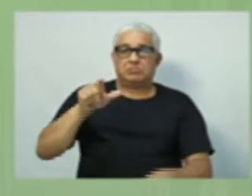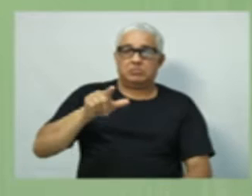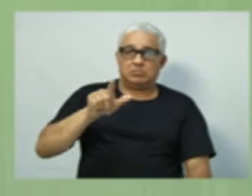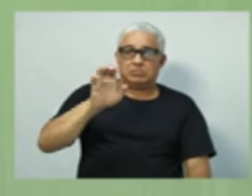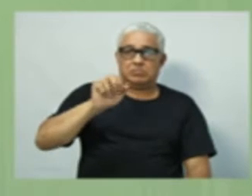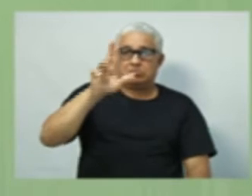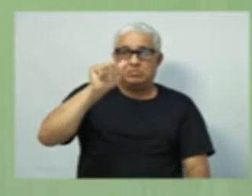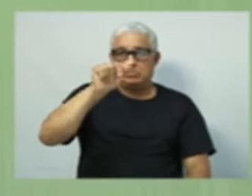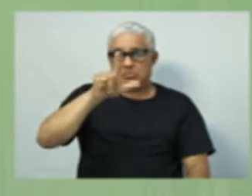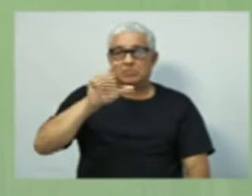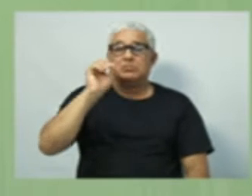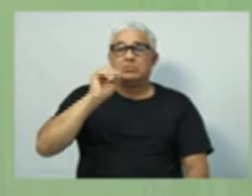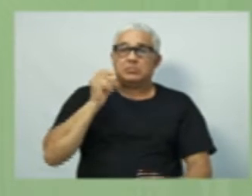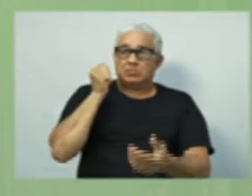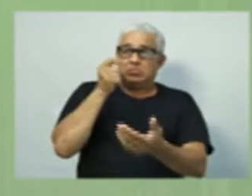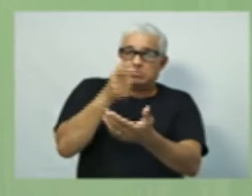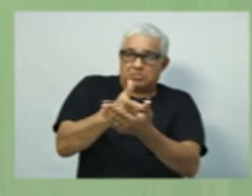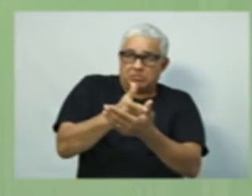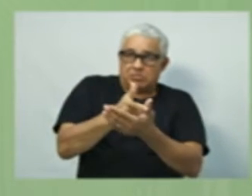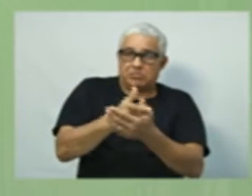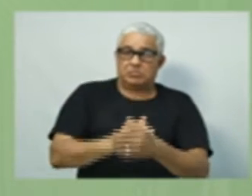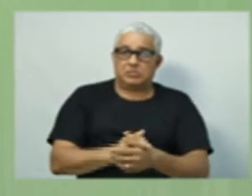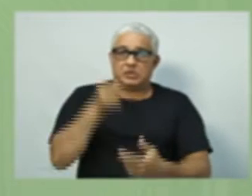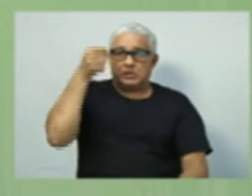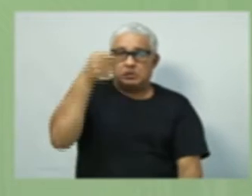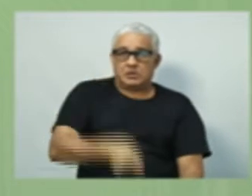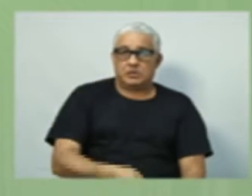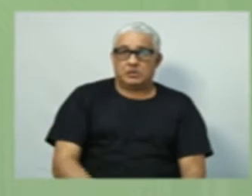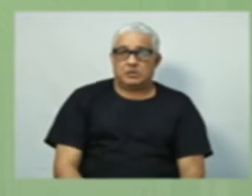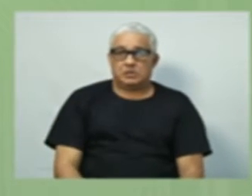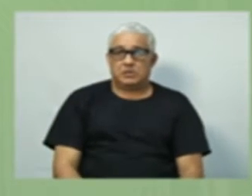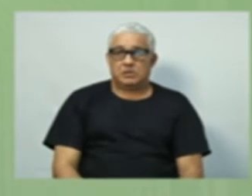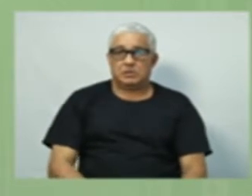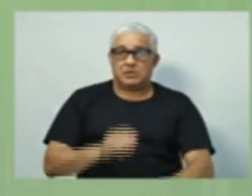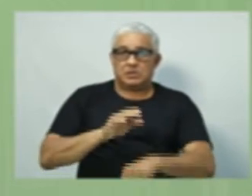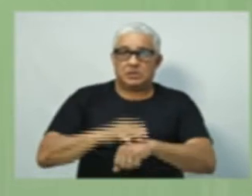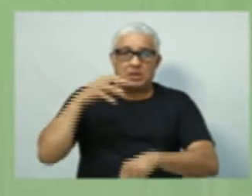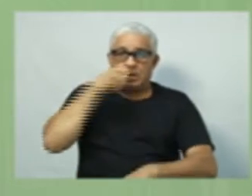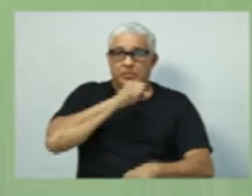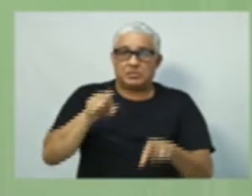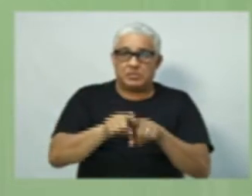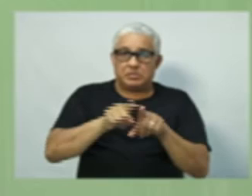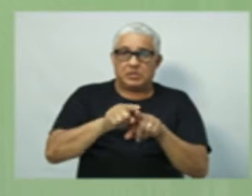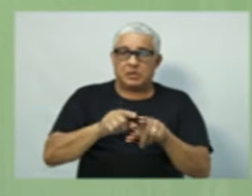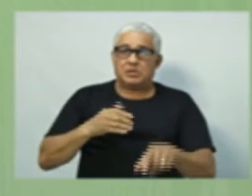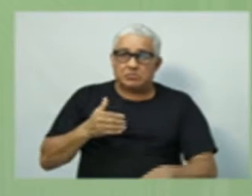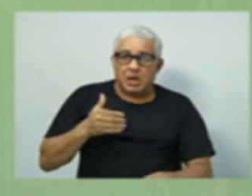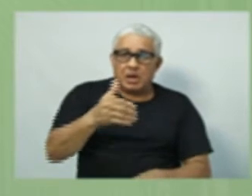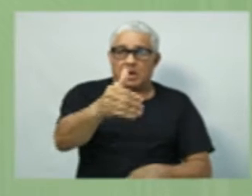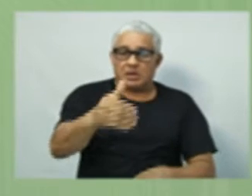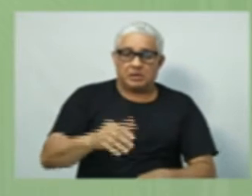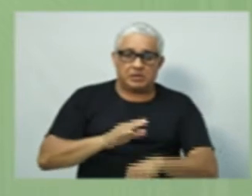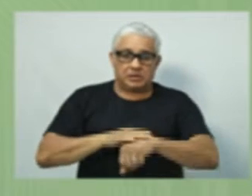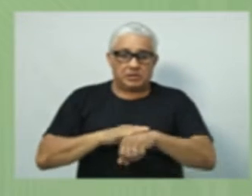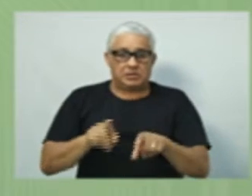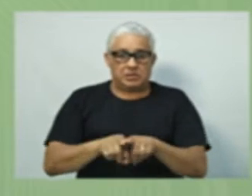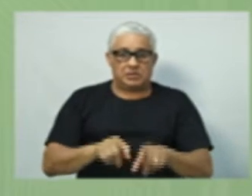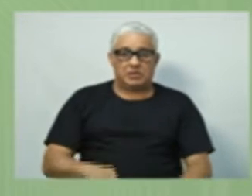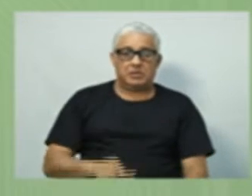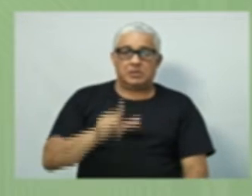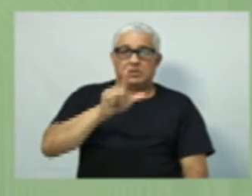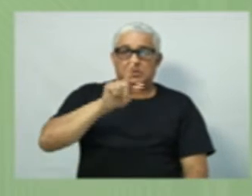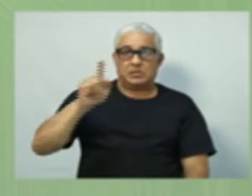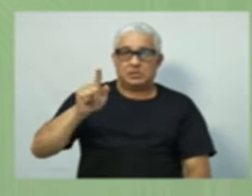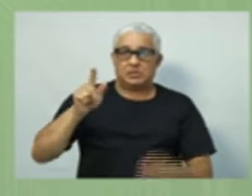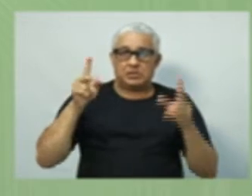de pagamento a ser exigida em curto e longo prazo então liquidez geral eu